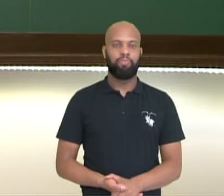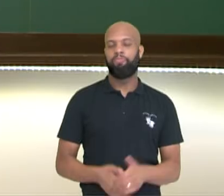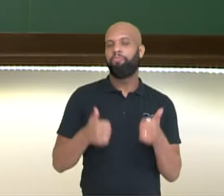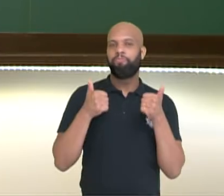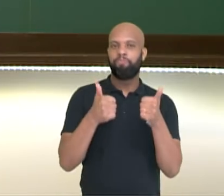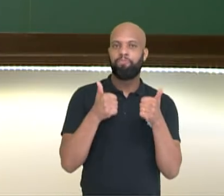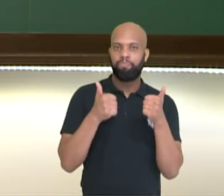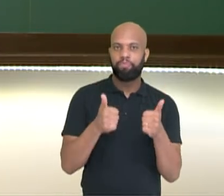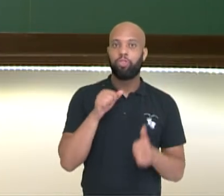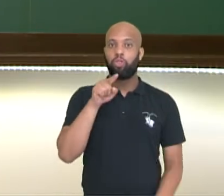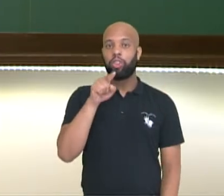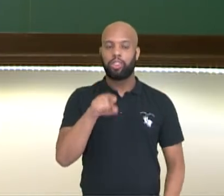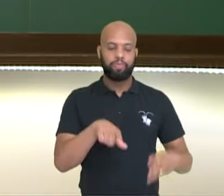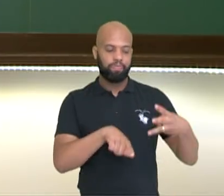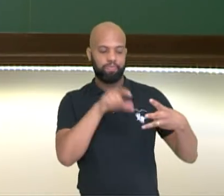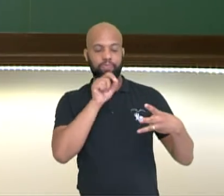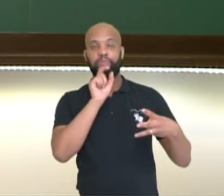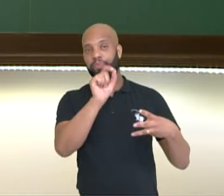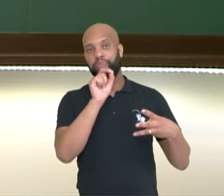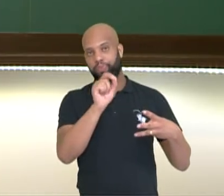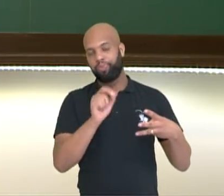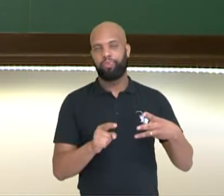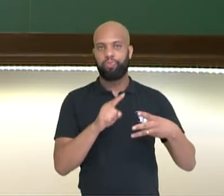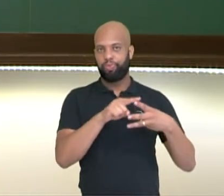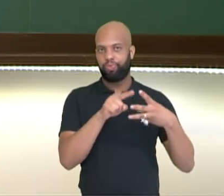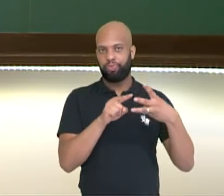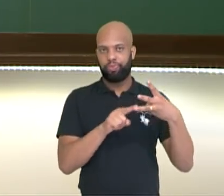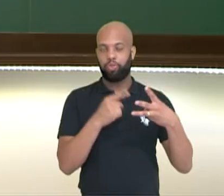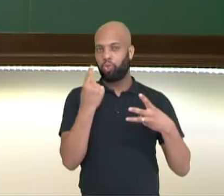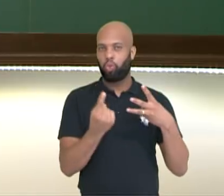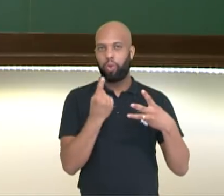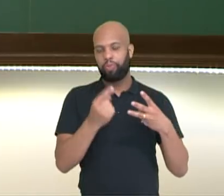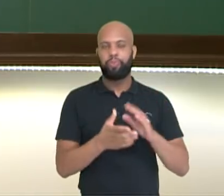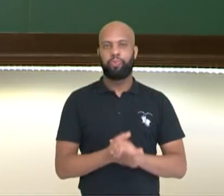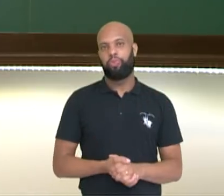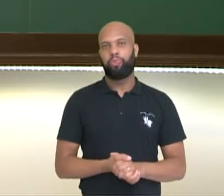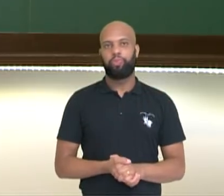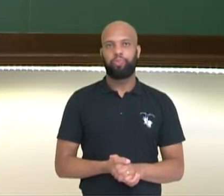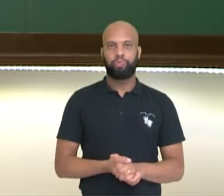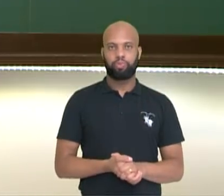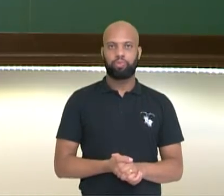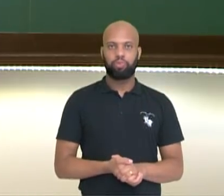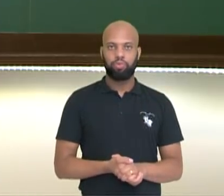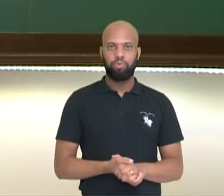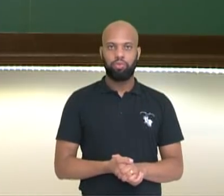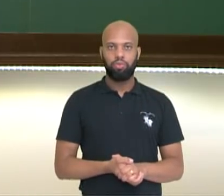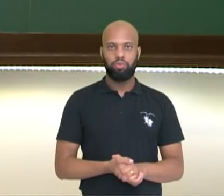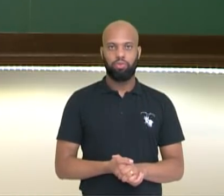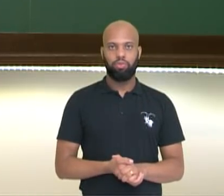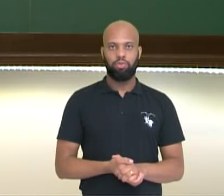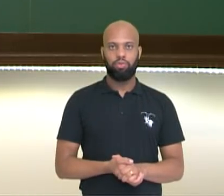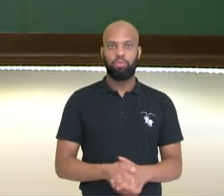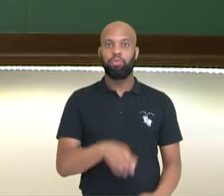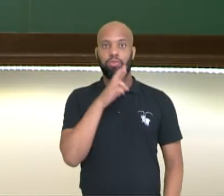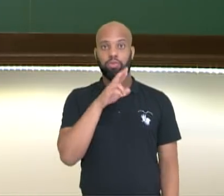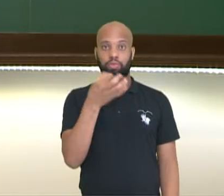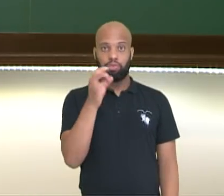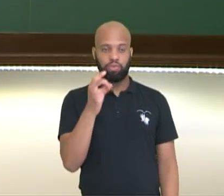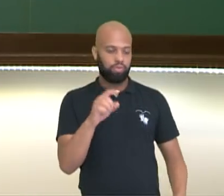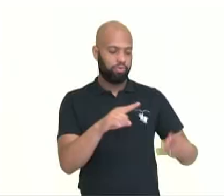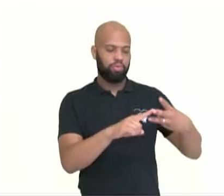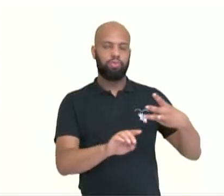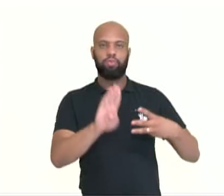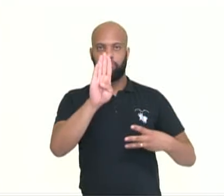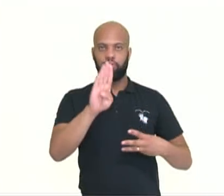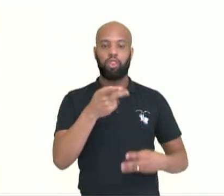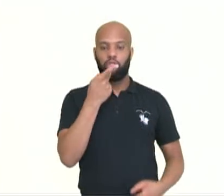Muito bem, qual alternativa você indicou? Letra A, letra B ou letra C? Vamos ali na tela acompanhar a resolução. Olha lá, ó, resposta letra B.